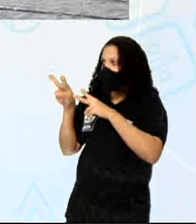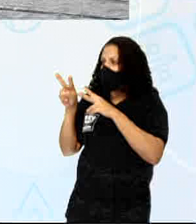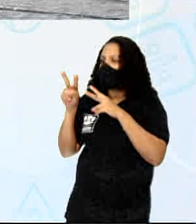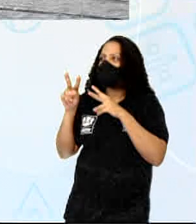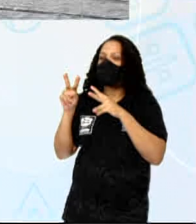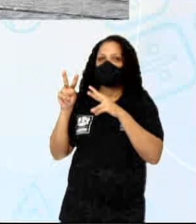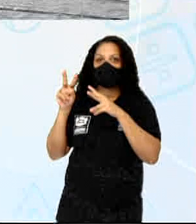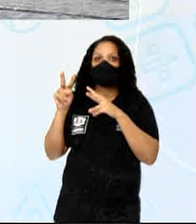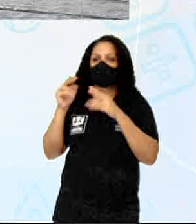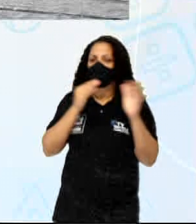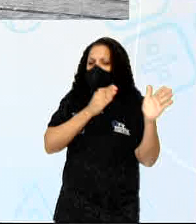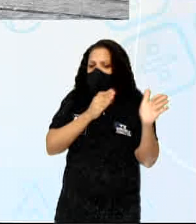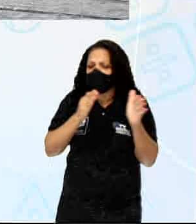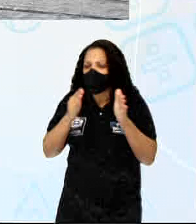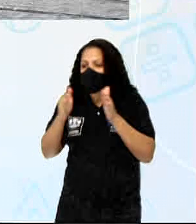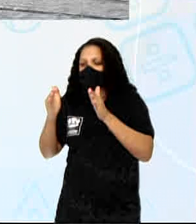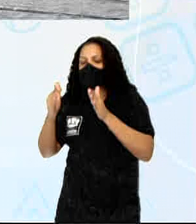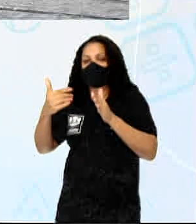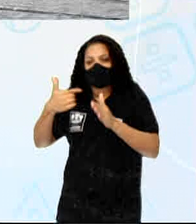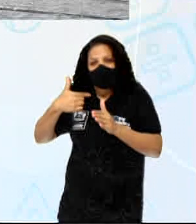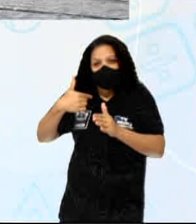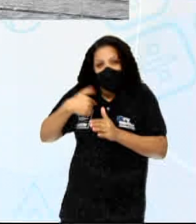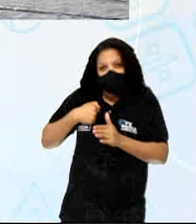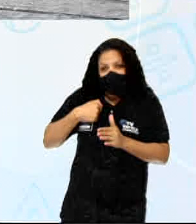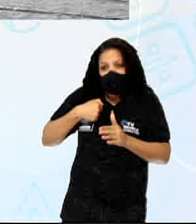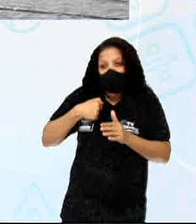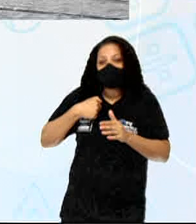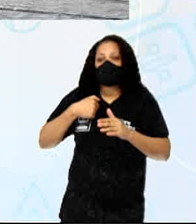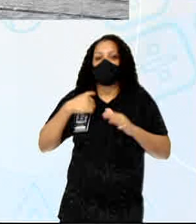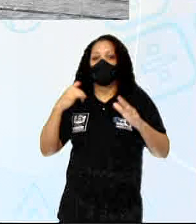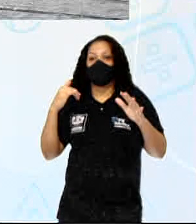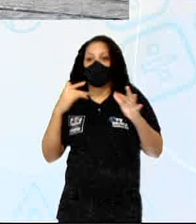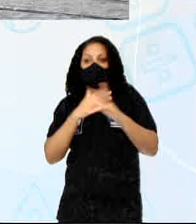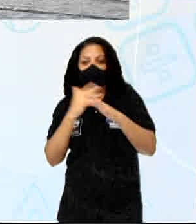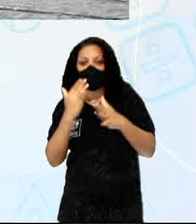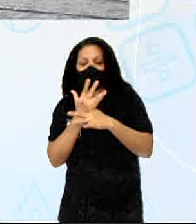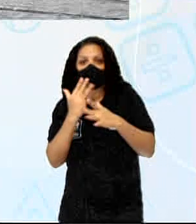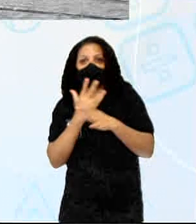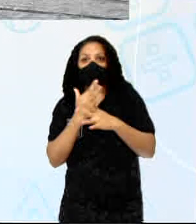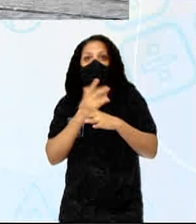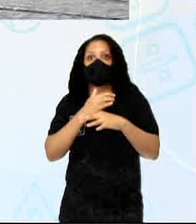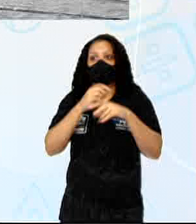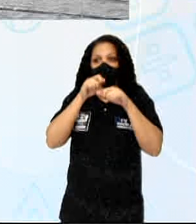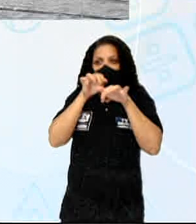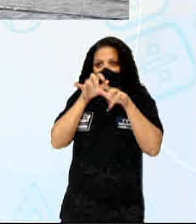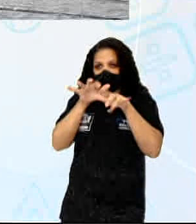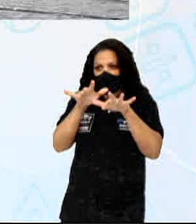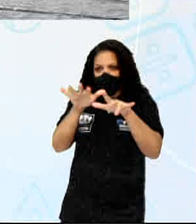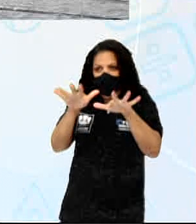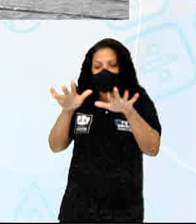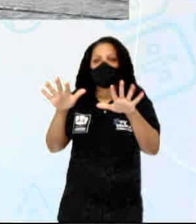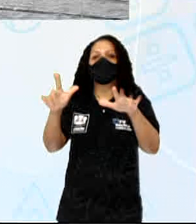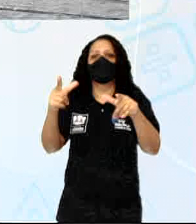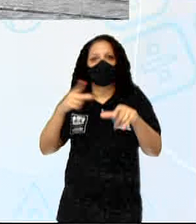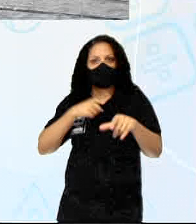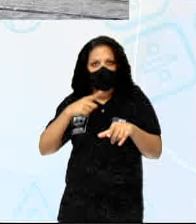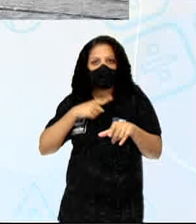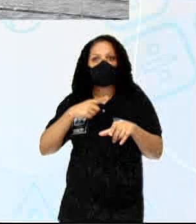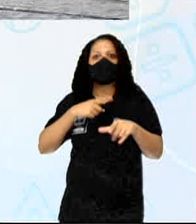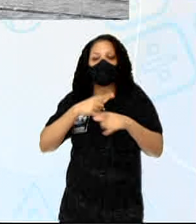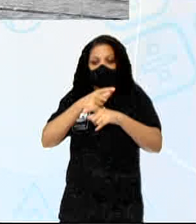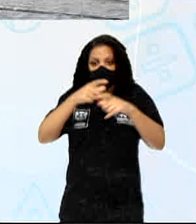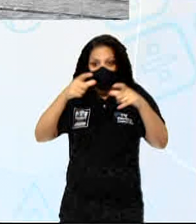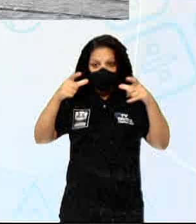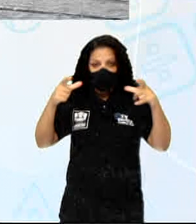período getulista, a vida urbana avançou em relação à sociedade rural. Houve o crescimento da classe média urbana e um